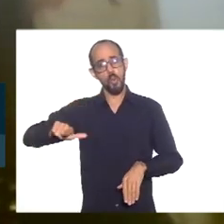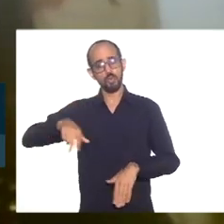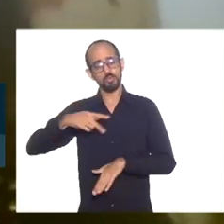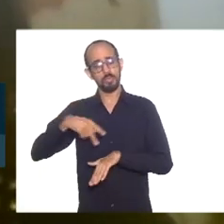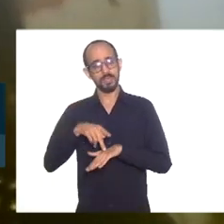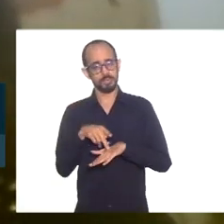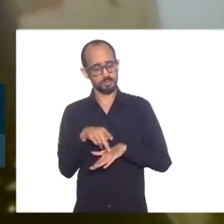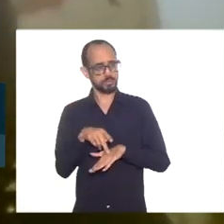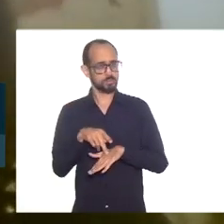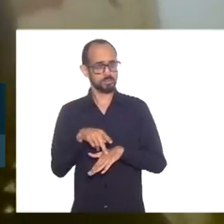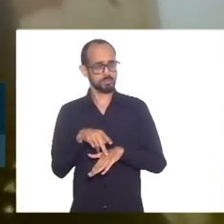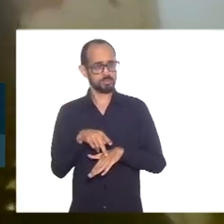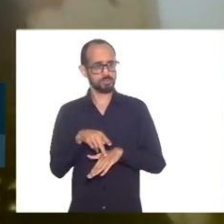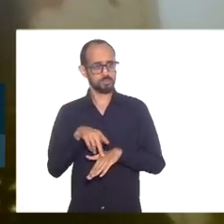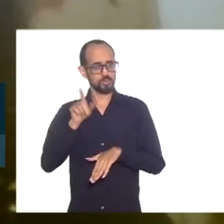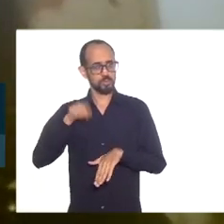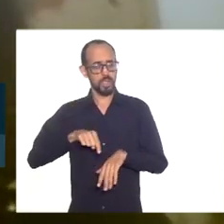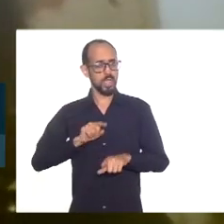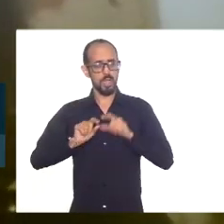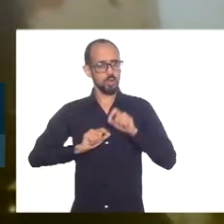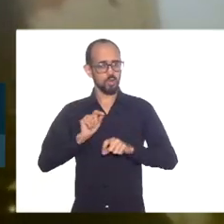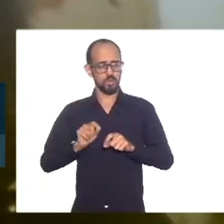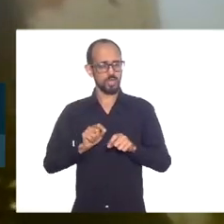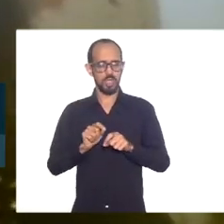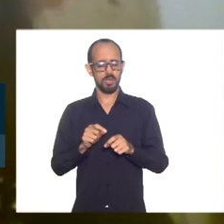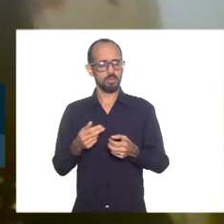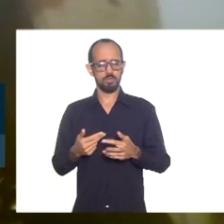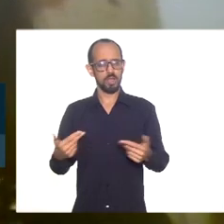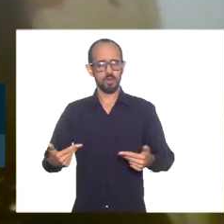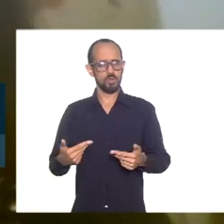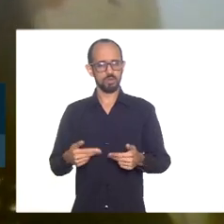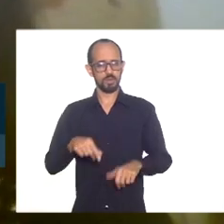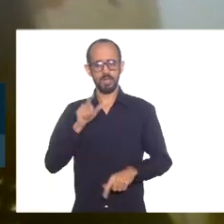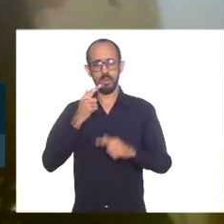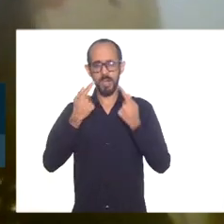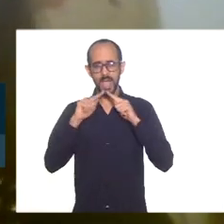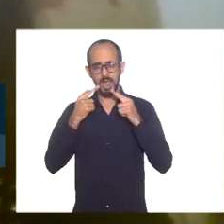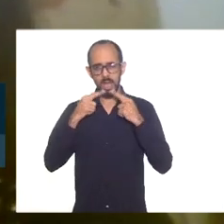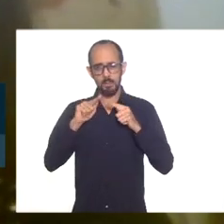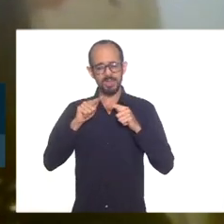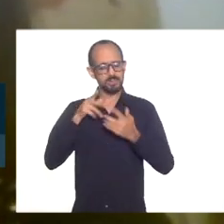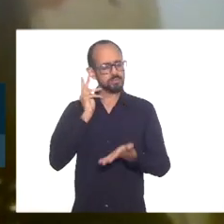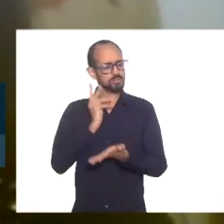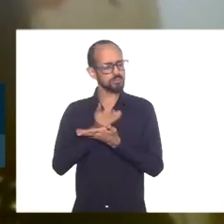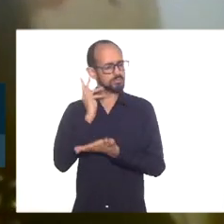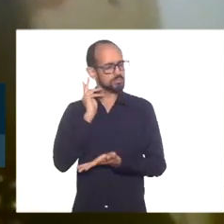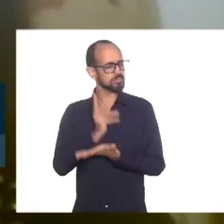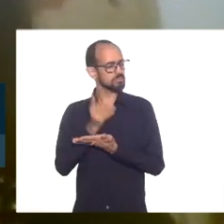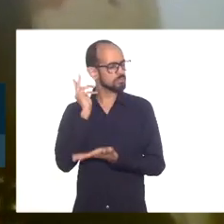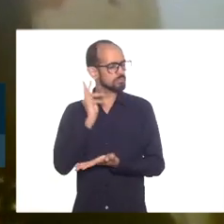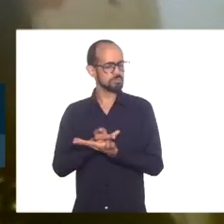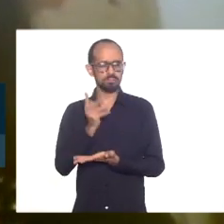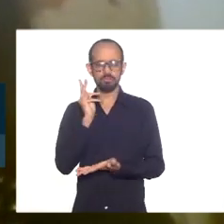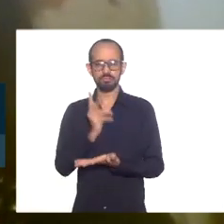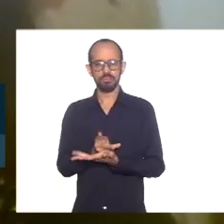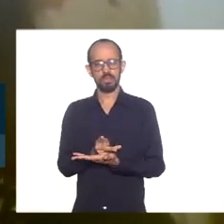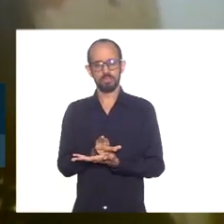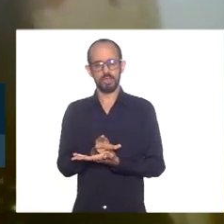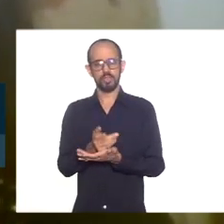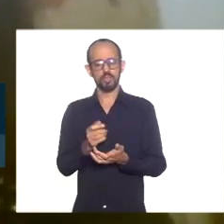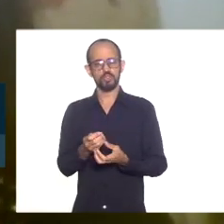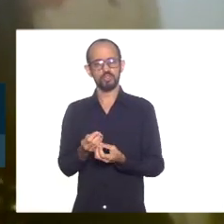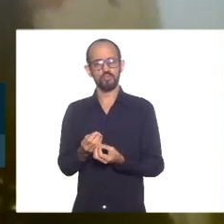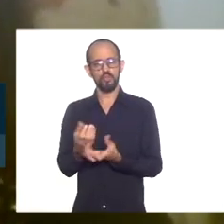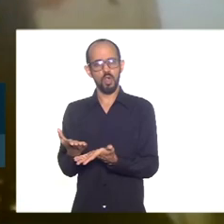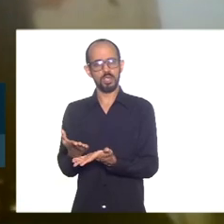Tá certo? Essa tem sido uma reclamação sistemática dos